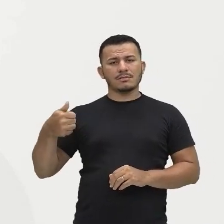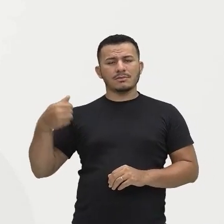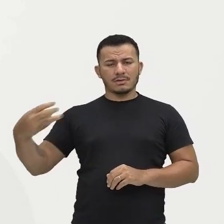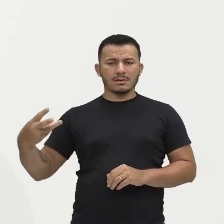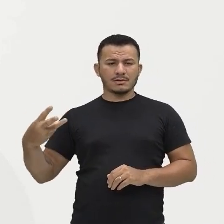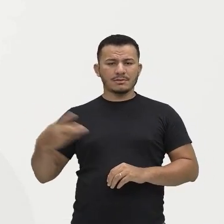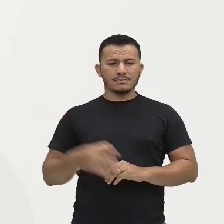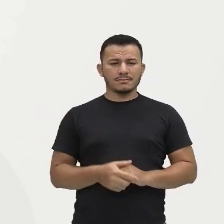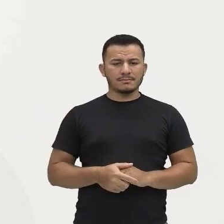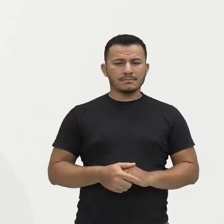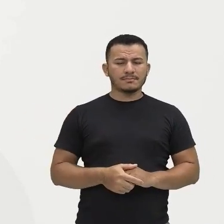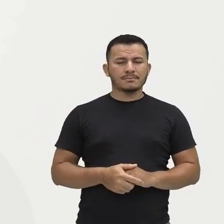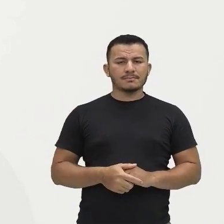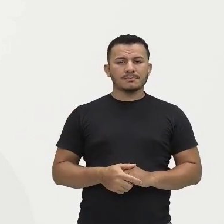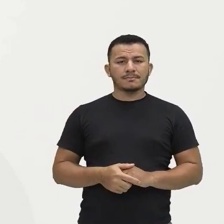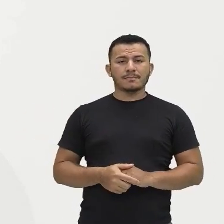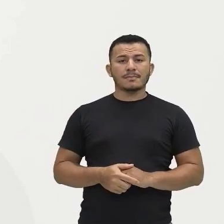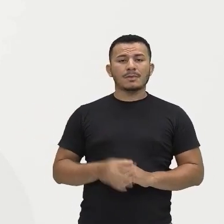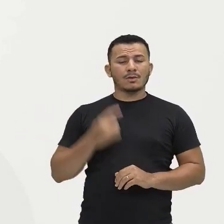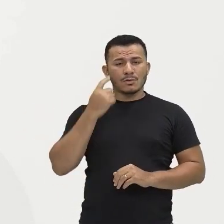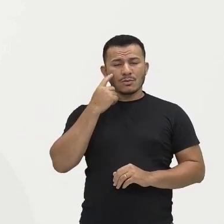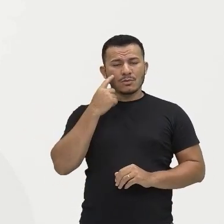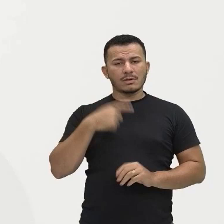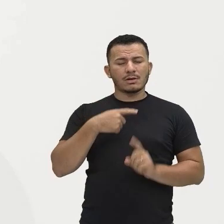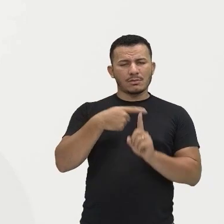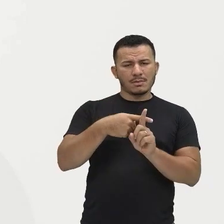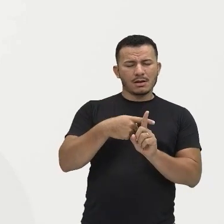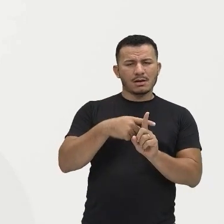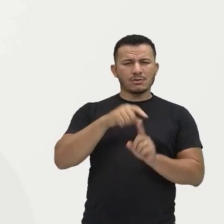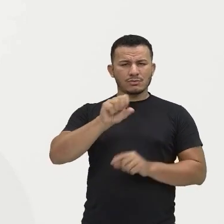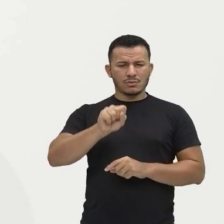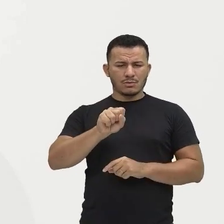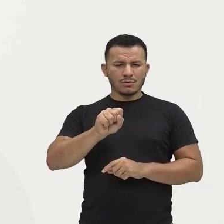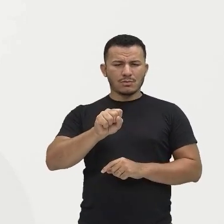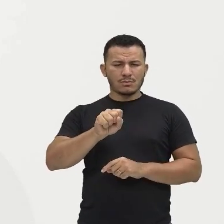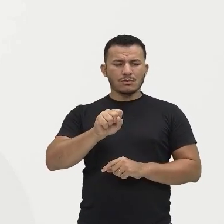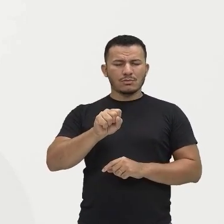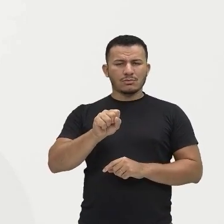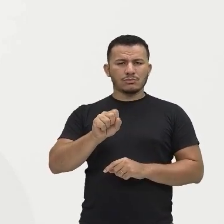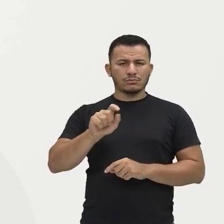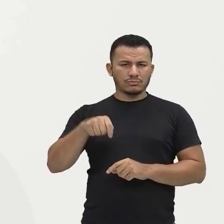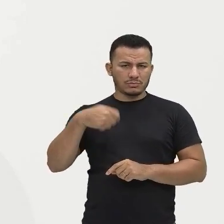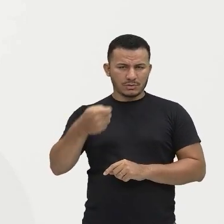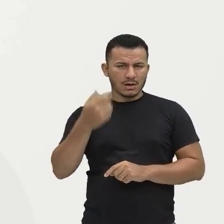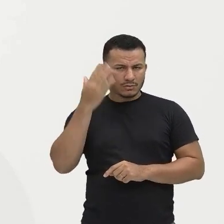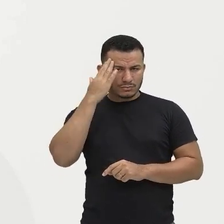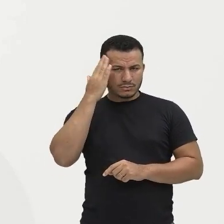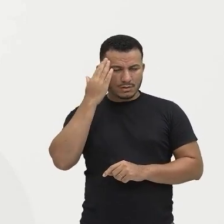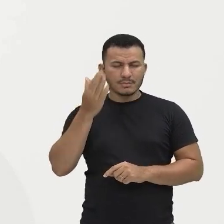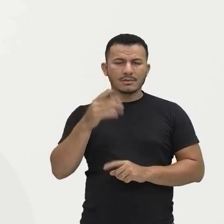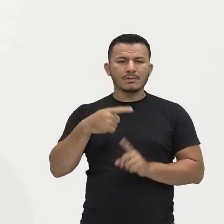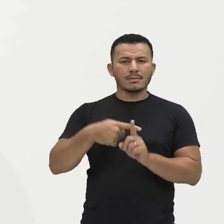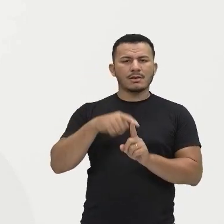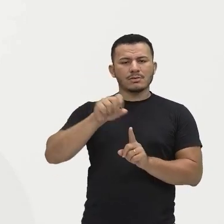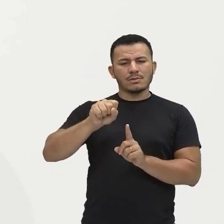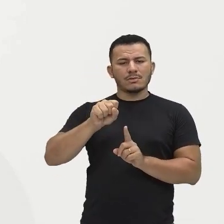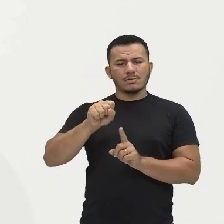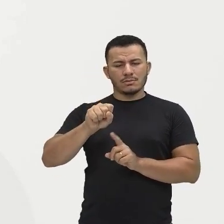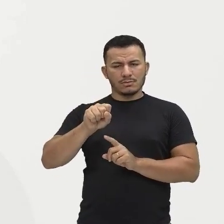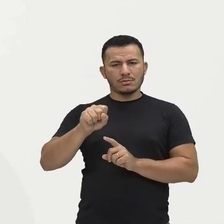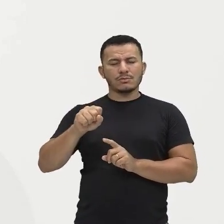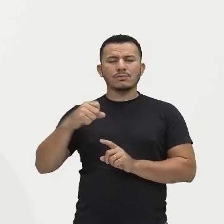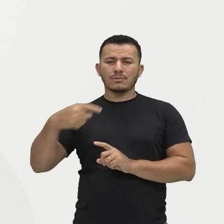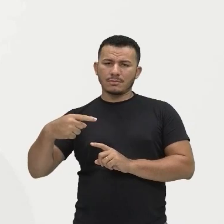13. Agora, chegamos aqui, ó. O sinal do 8, o número não tem sinal, já sabe que tem mais. Então, eu tenho